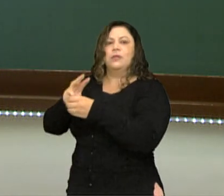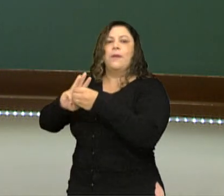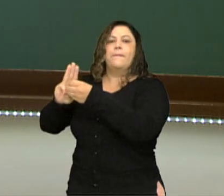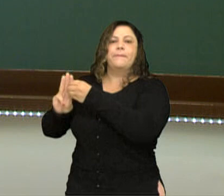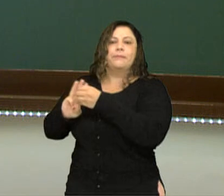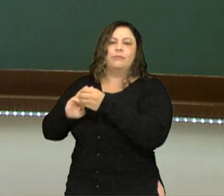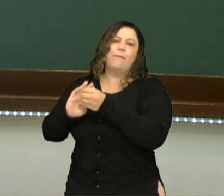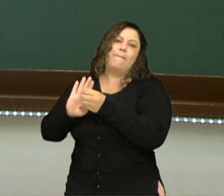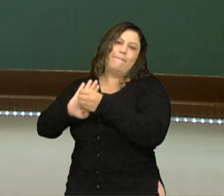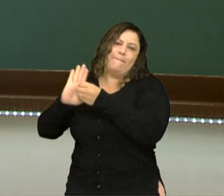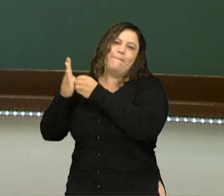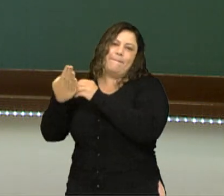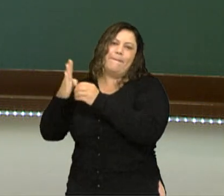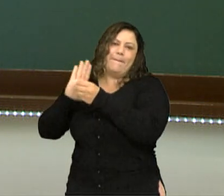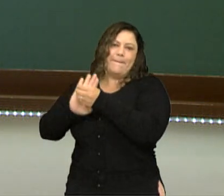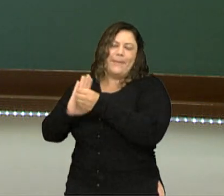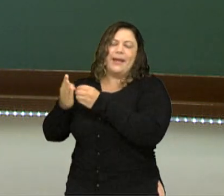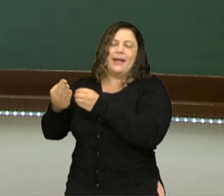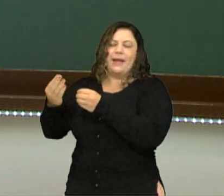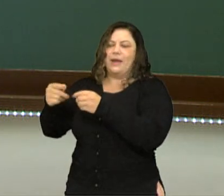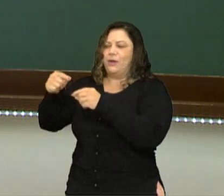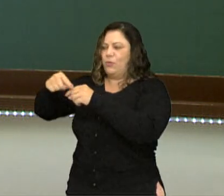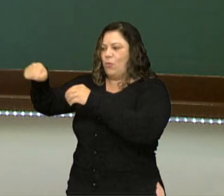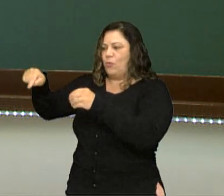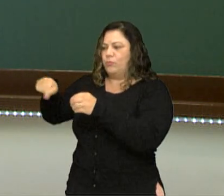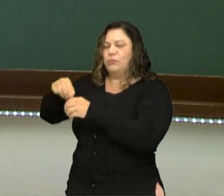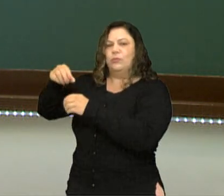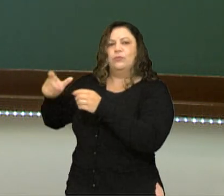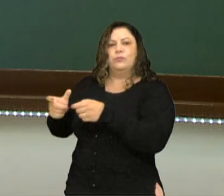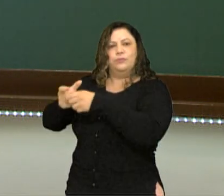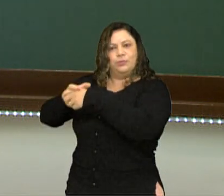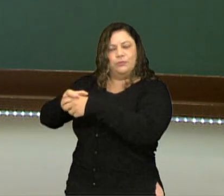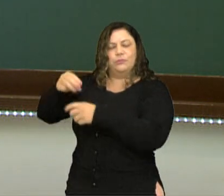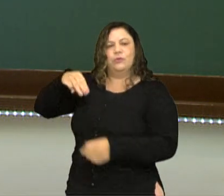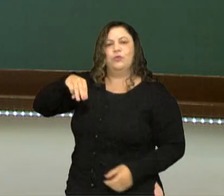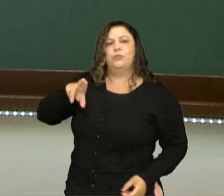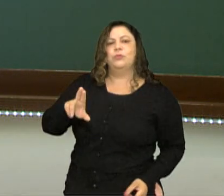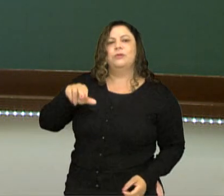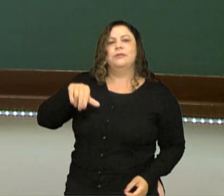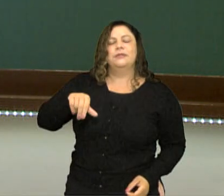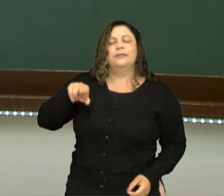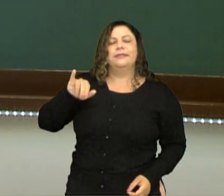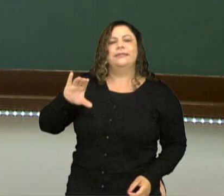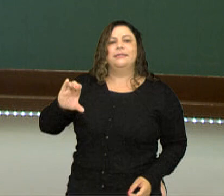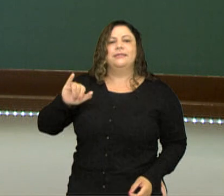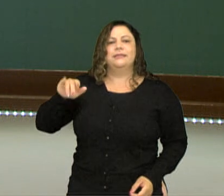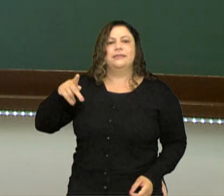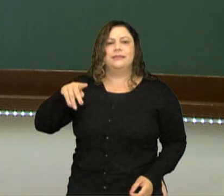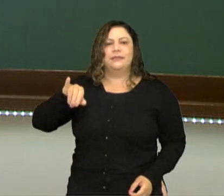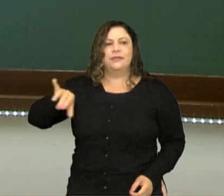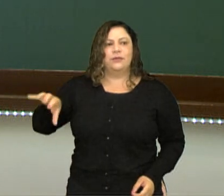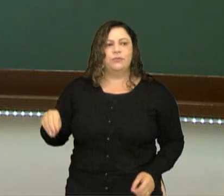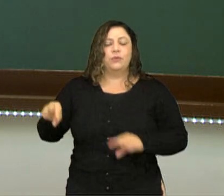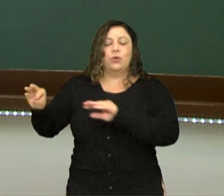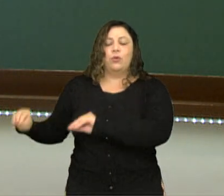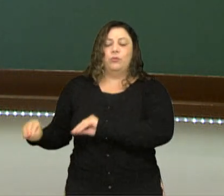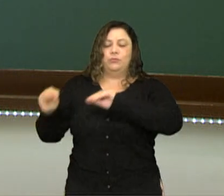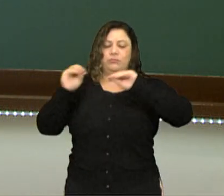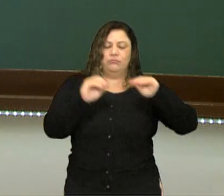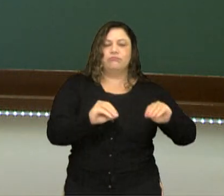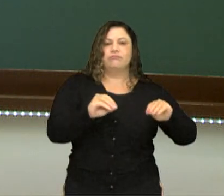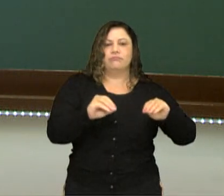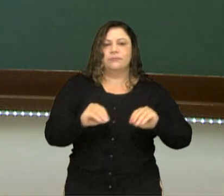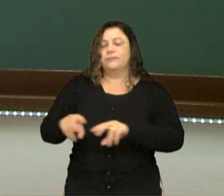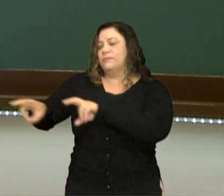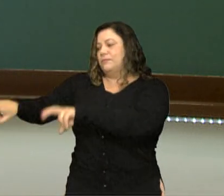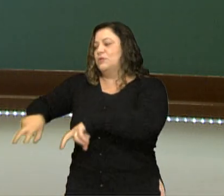exemplo, né? E aí ocorre o que? A migração populacional do campo para a cidade. Quando